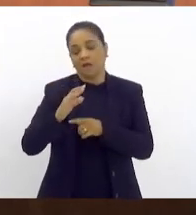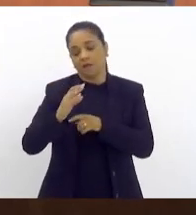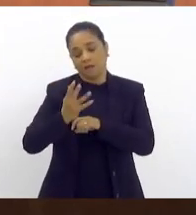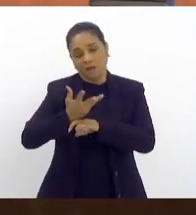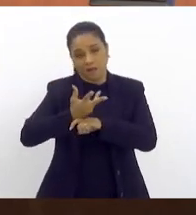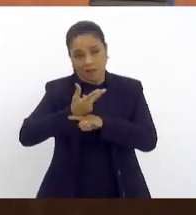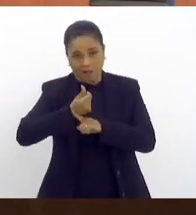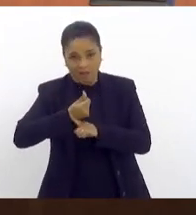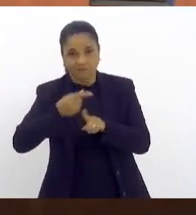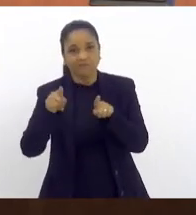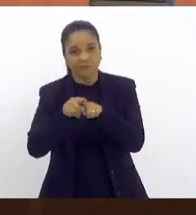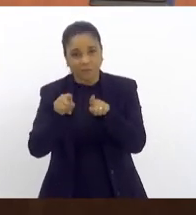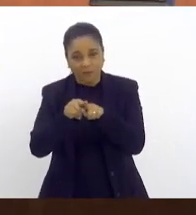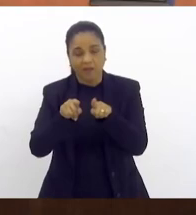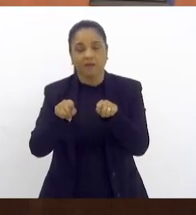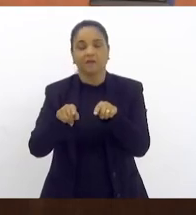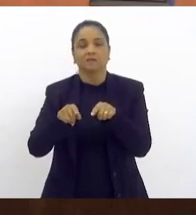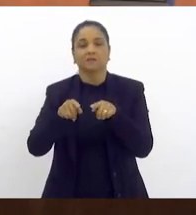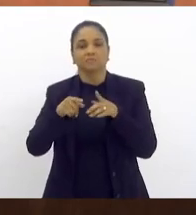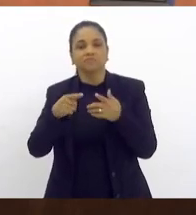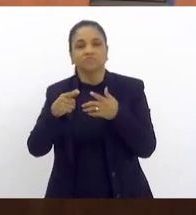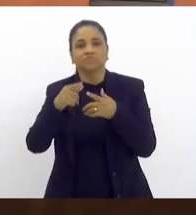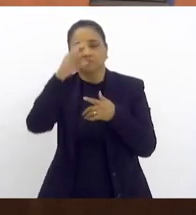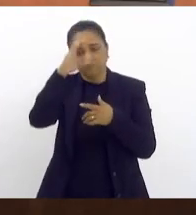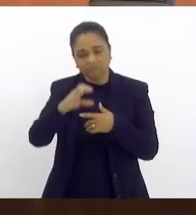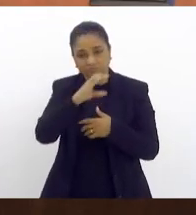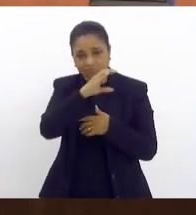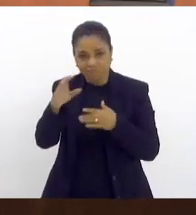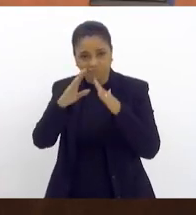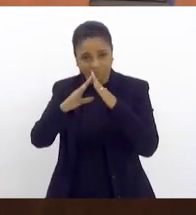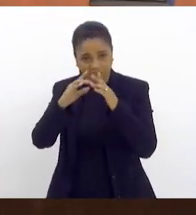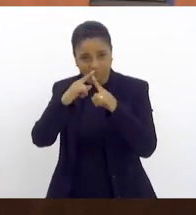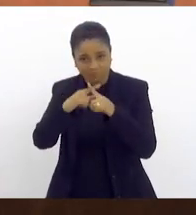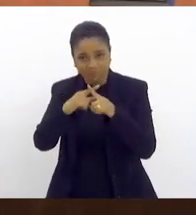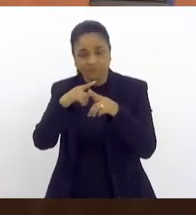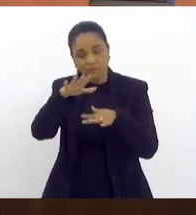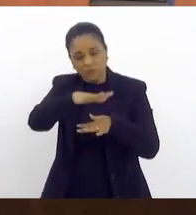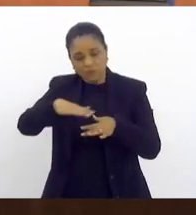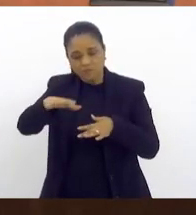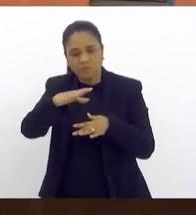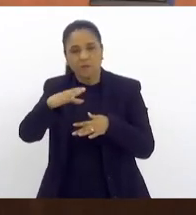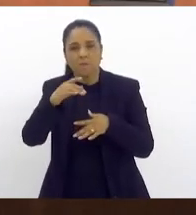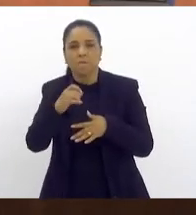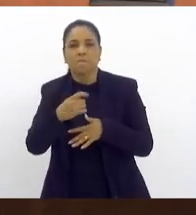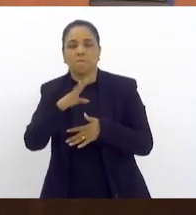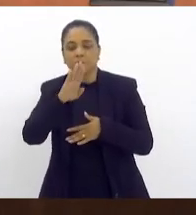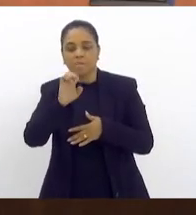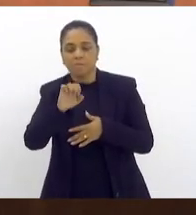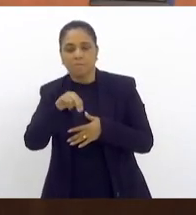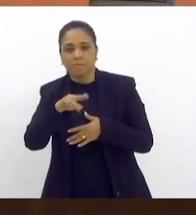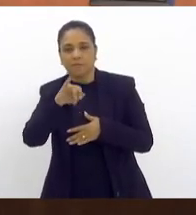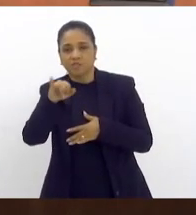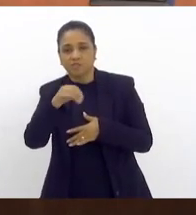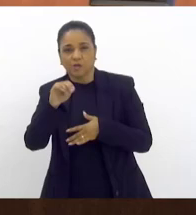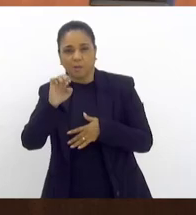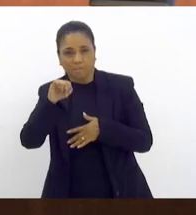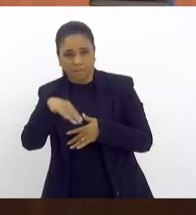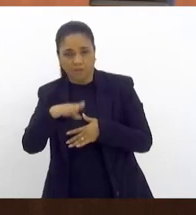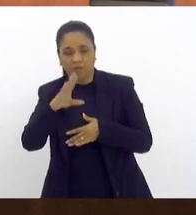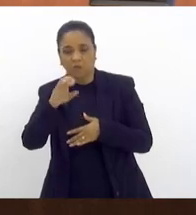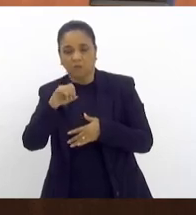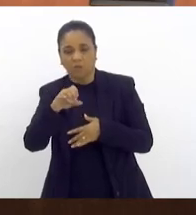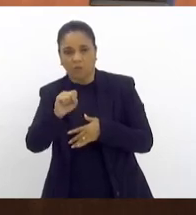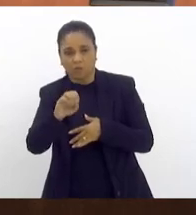vai ser bem interessante vai acontecer na Universidade Católica de Petrópolis no Campus da Benjamin Constant ali na minha área bem desde cedo